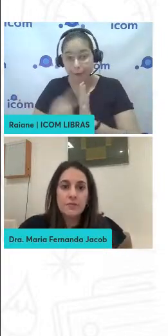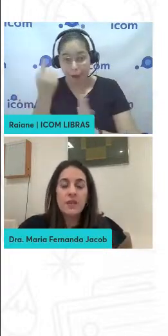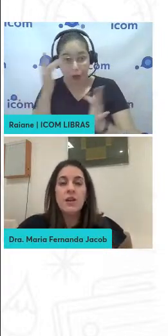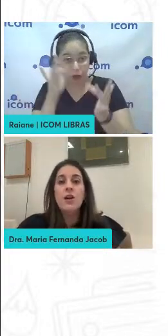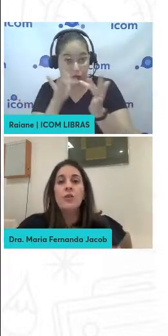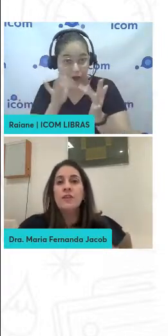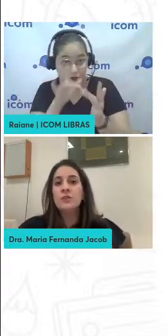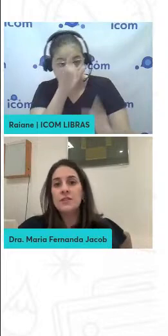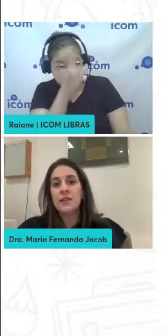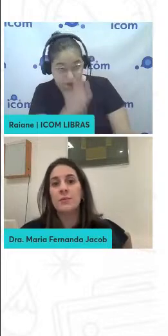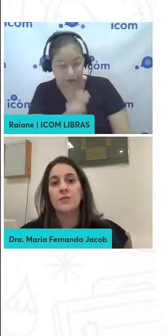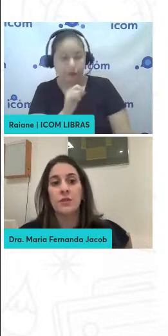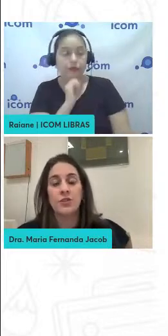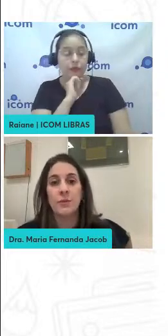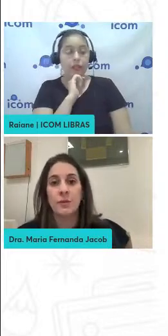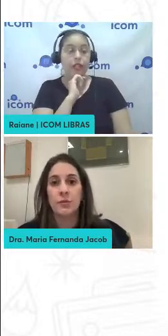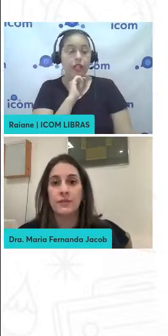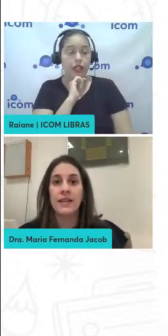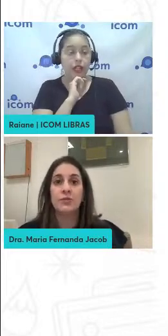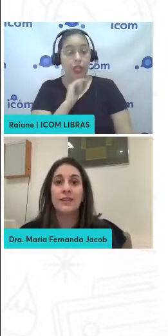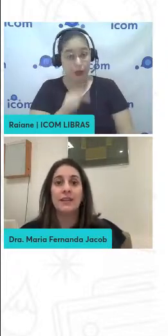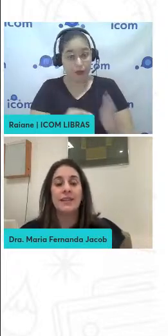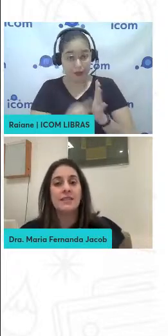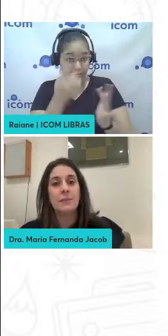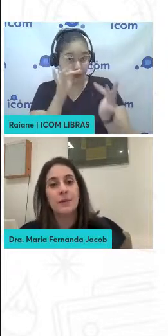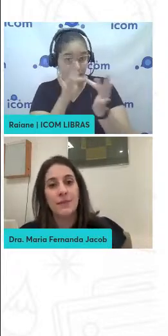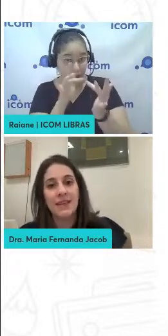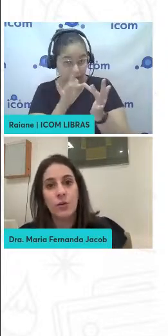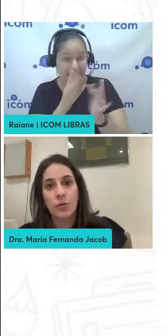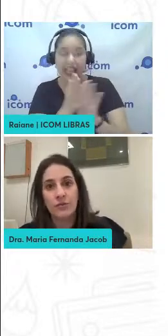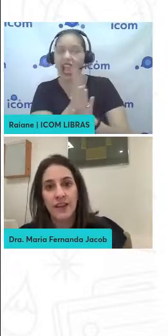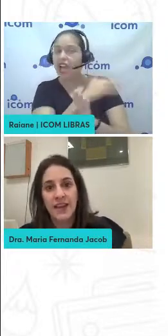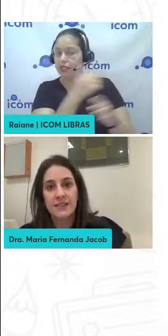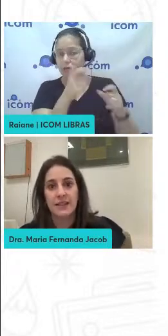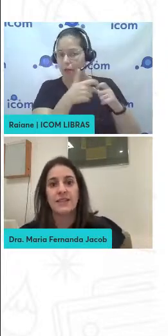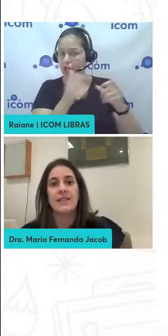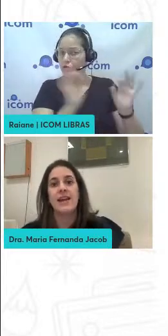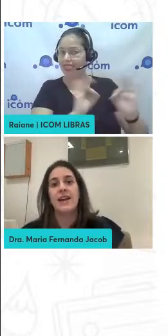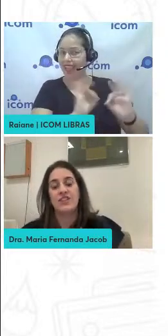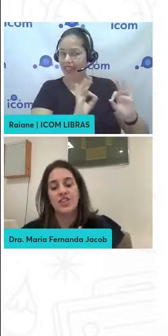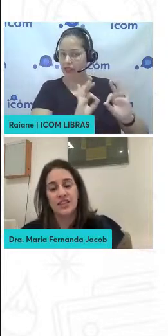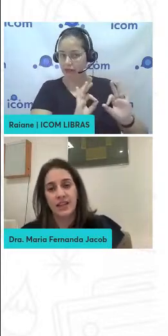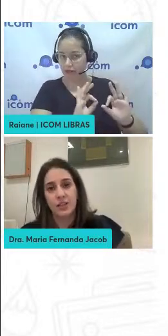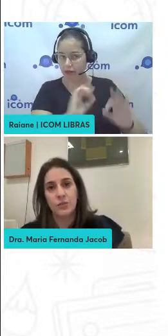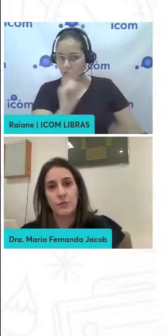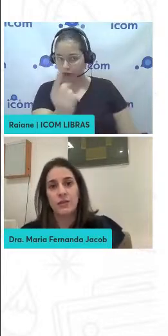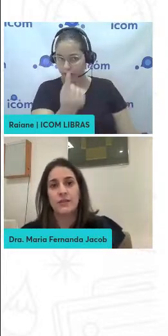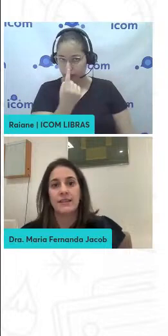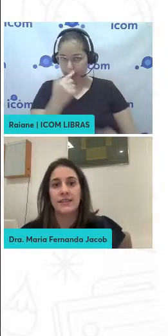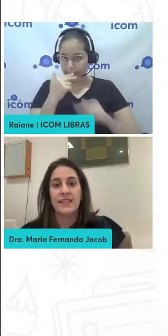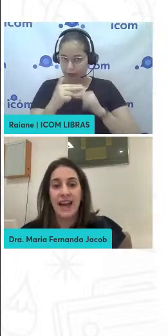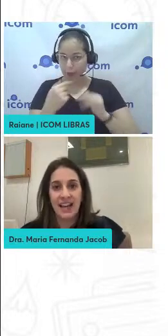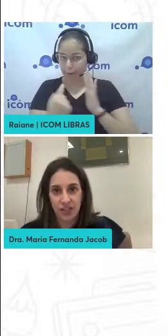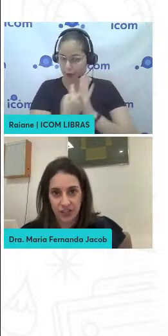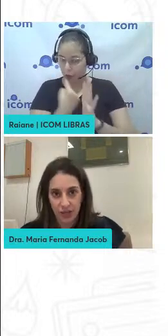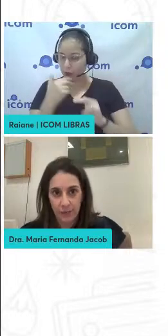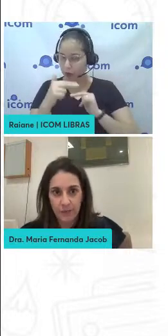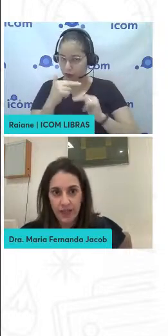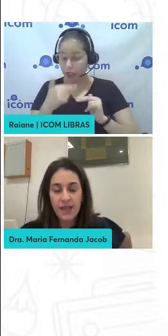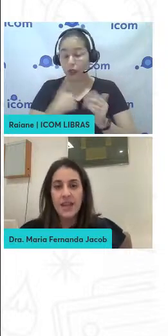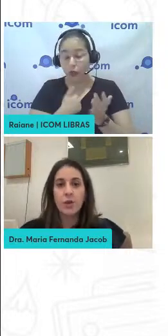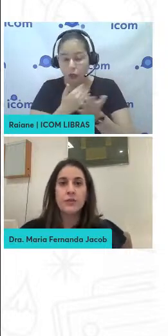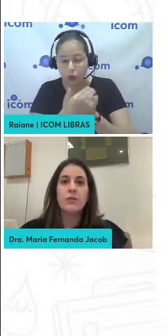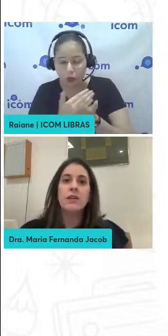contato. O fato de ser profissional de primeiro contato, nesta primeira conversa, que a gente está ainda no momento da